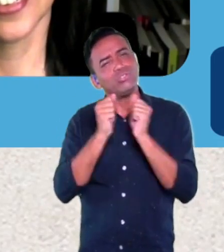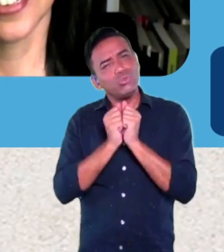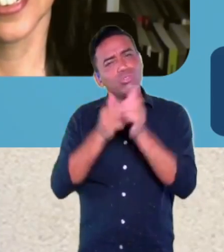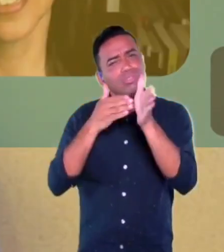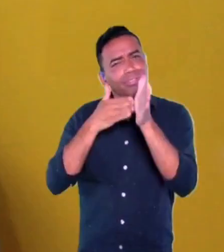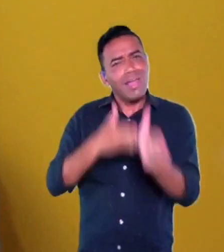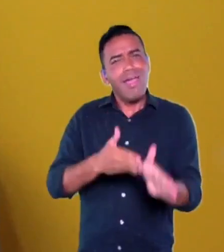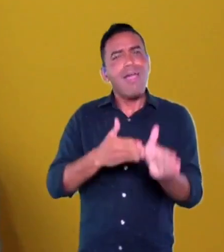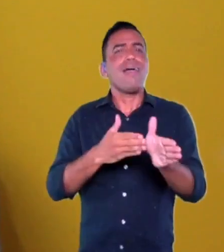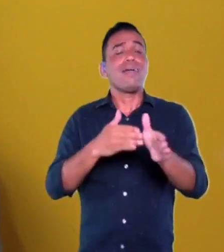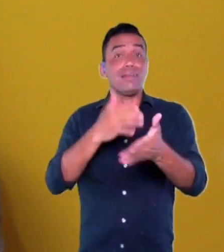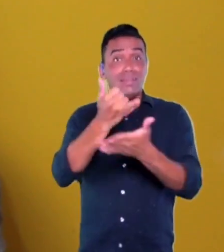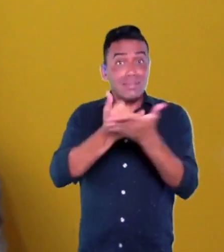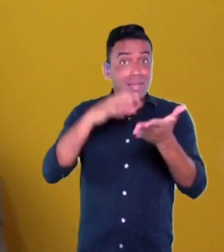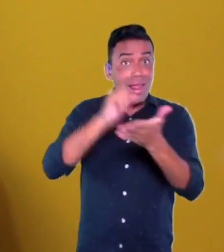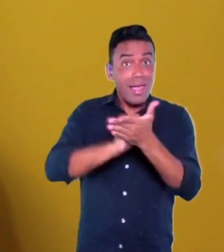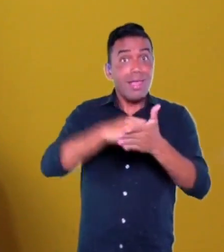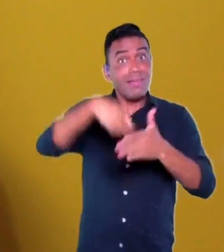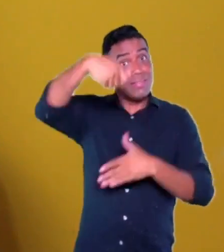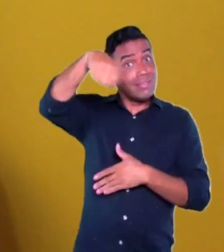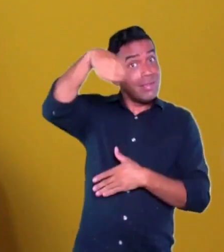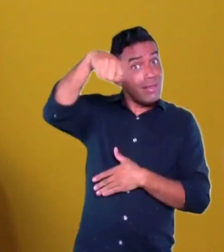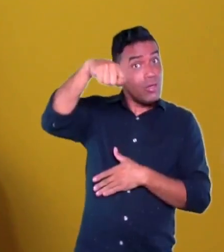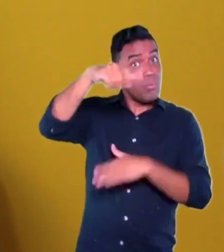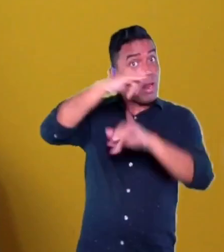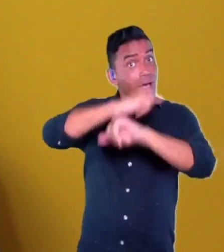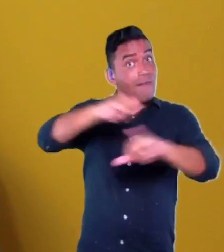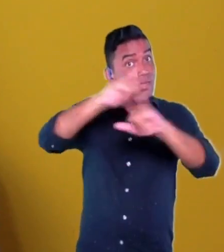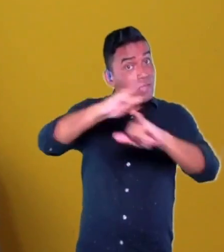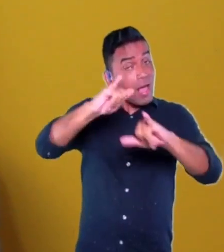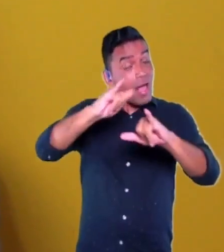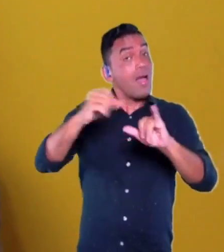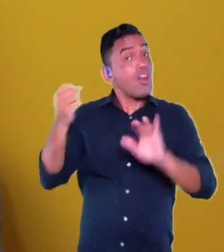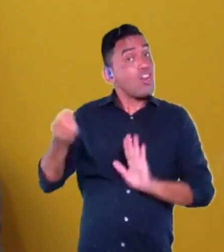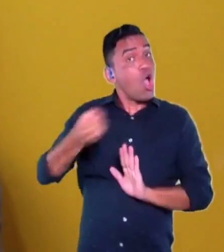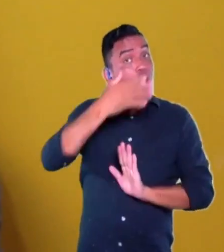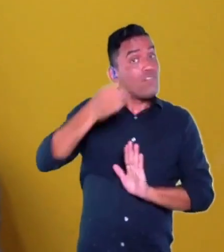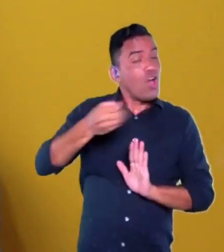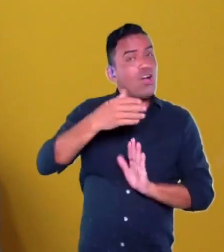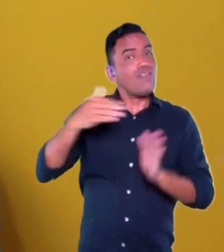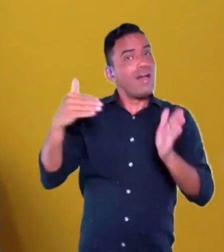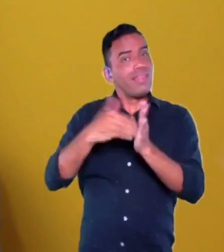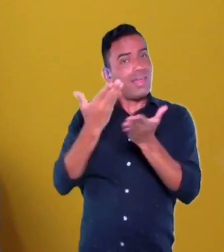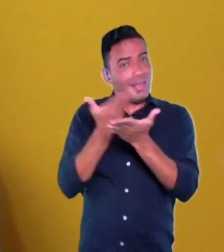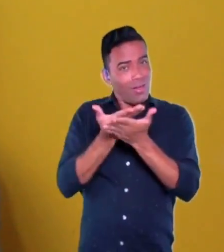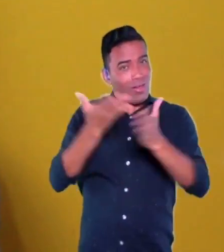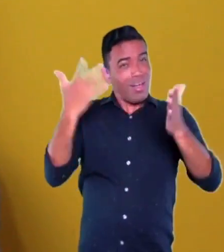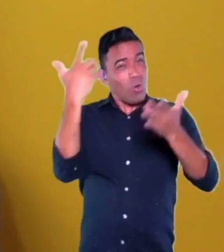canal, se inscreva, ative o sininho para receber as notificações. E até a próxima.